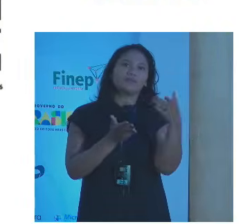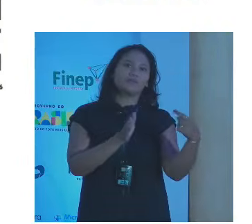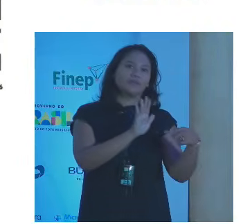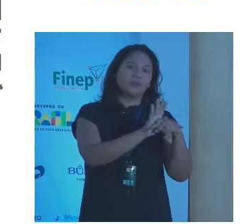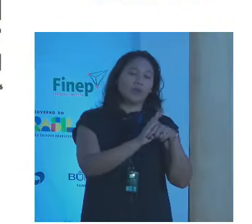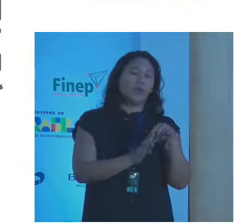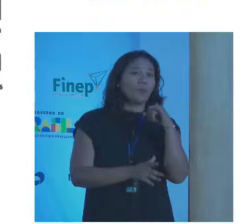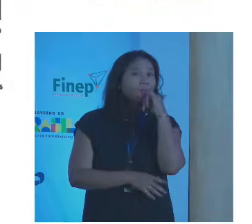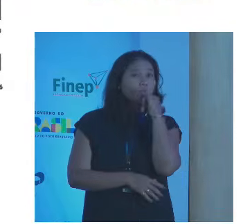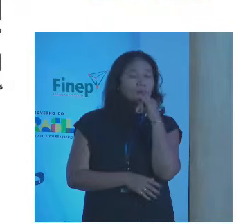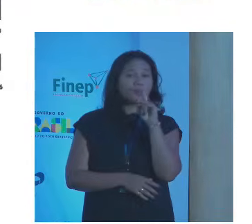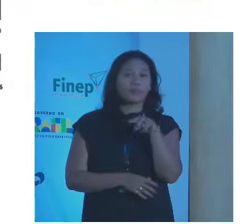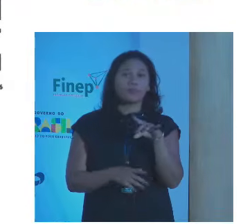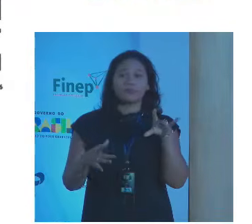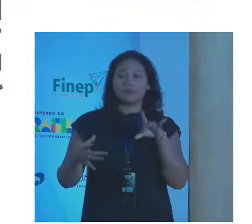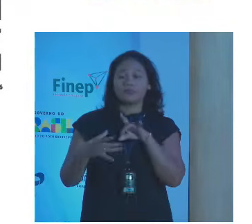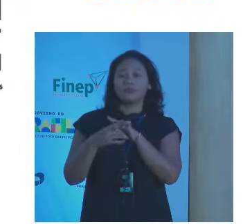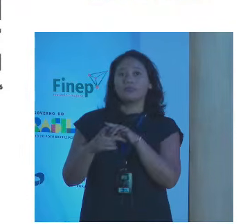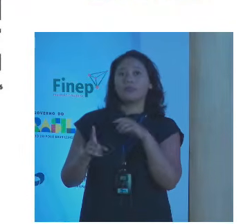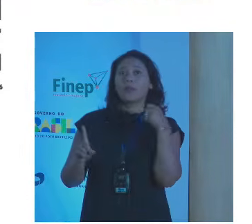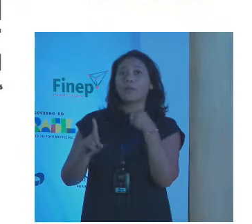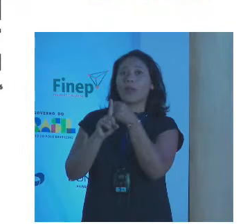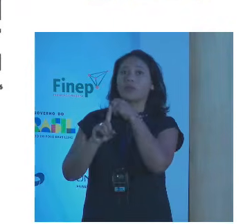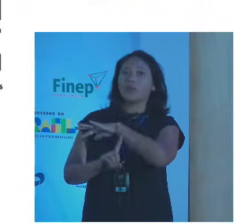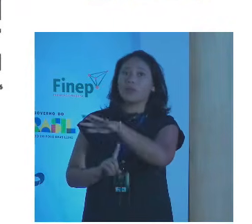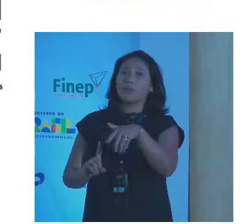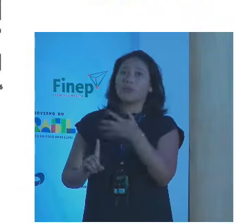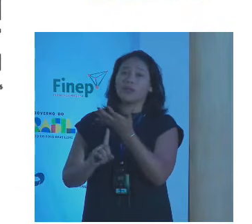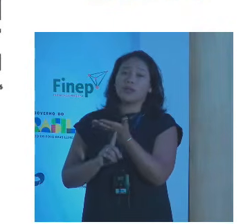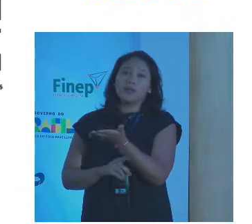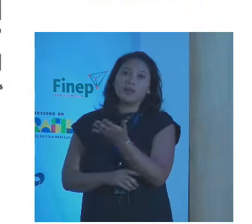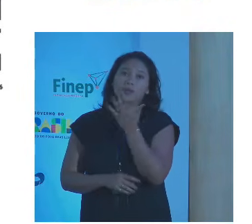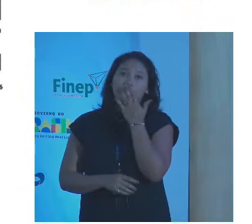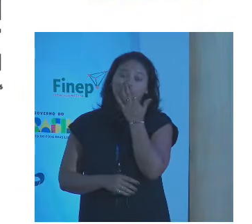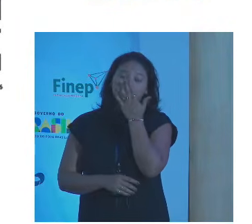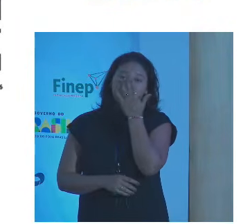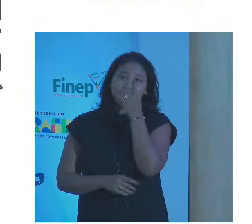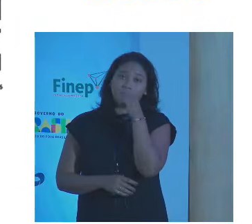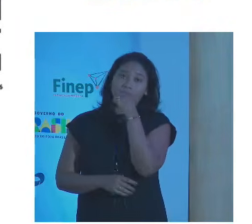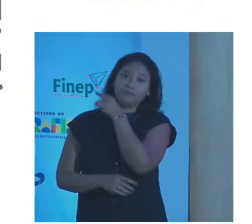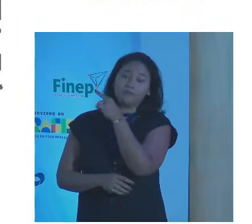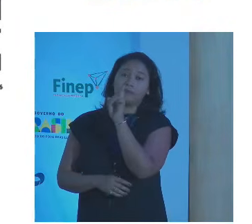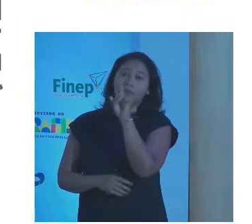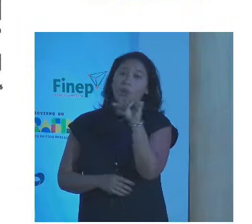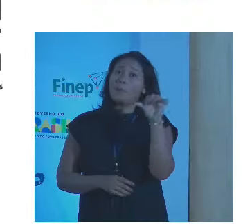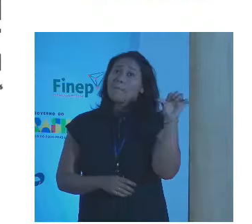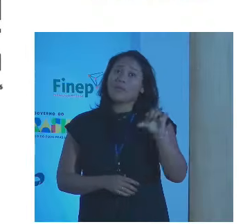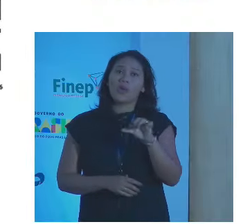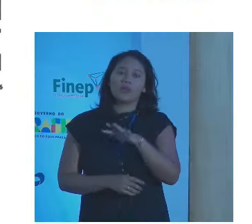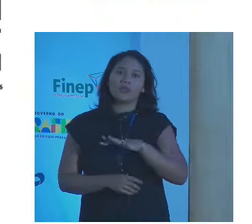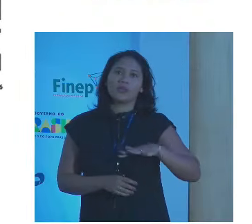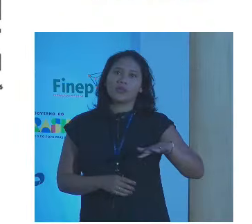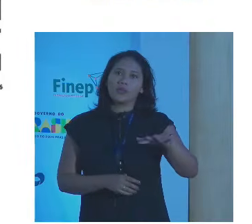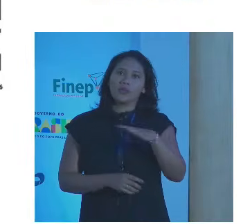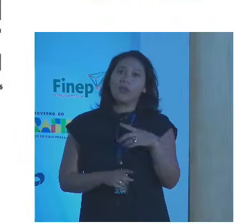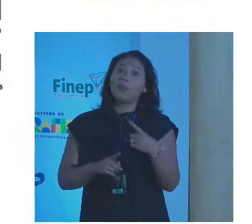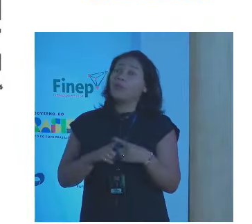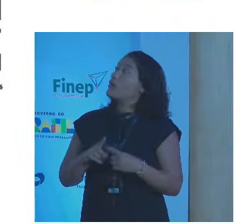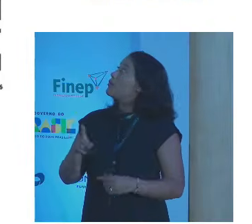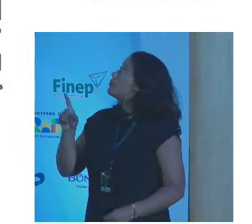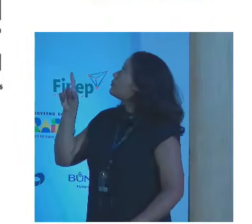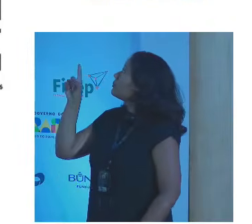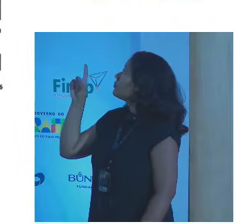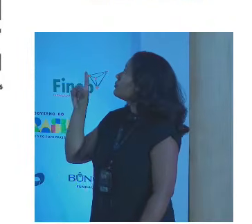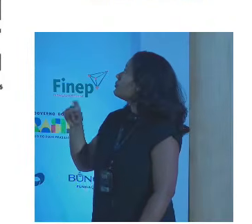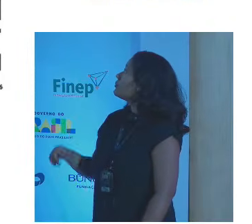Por exemplo, de acordo com o estudo de impacto ambiental realizado, essa aqui é o pior cenário, né? O tamanho da mancha,